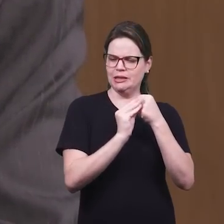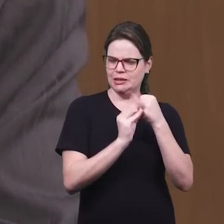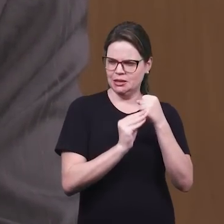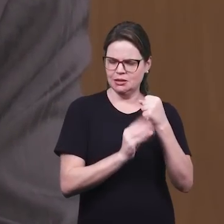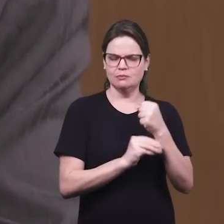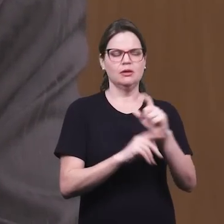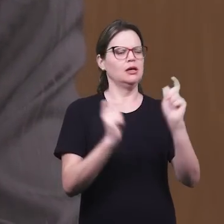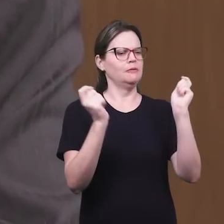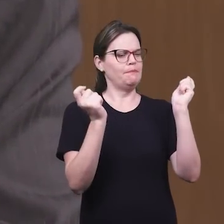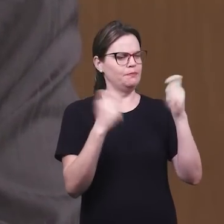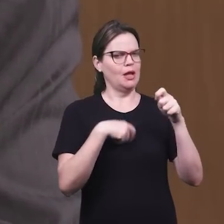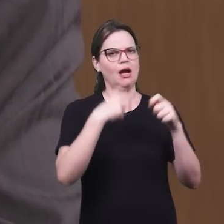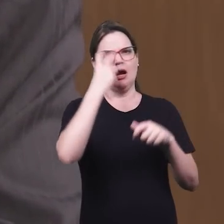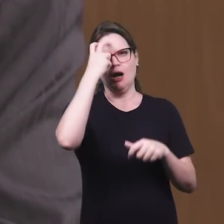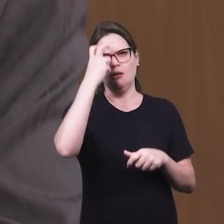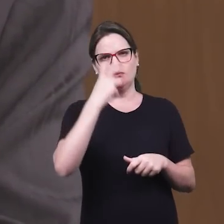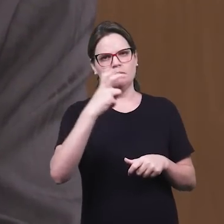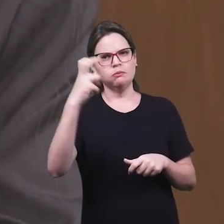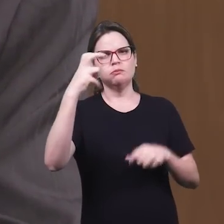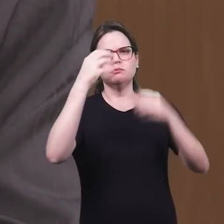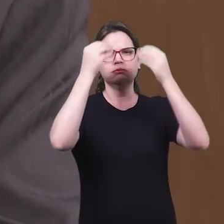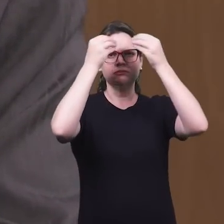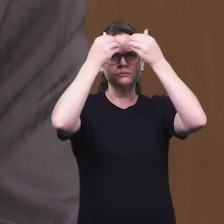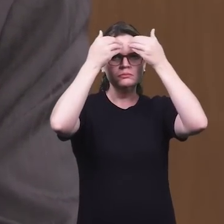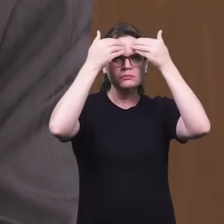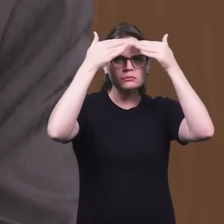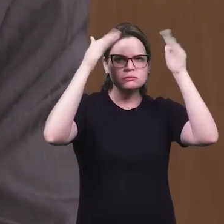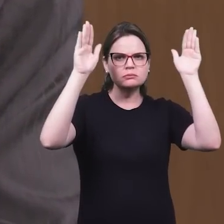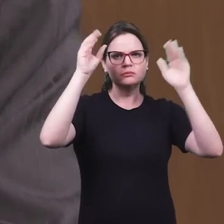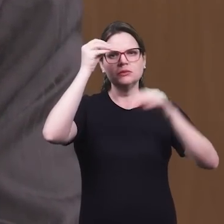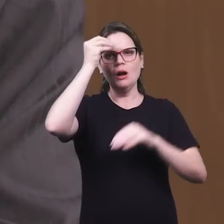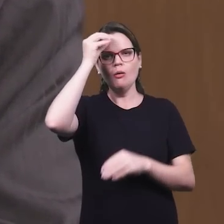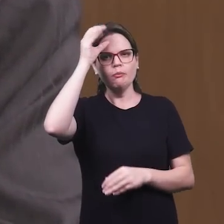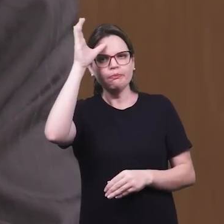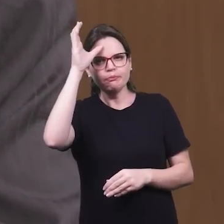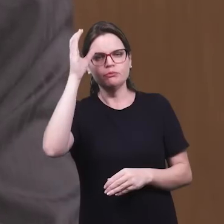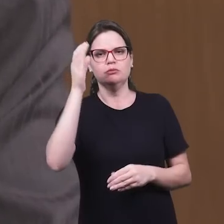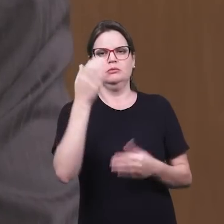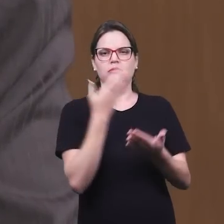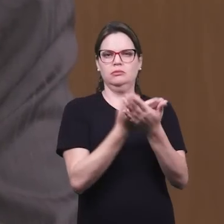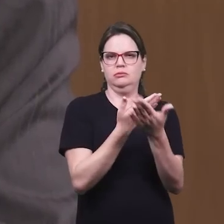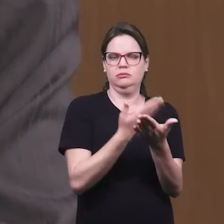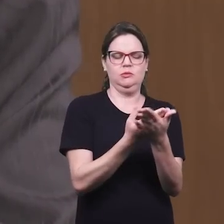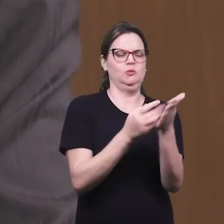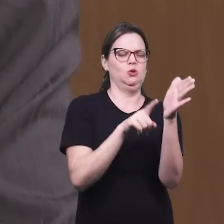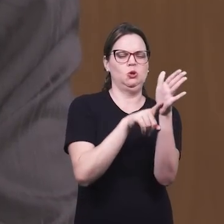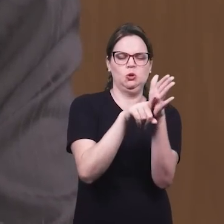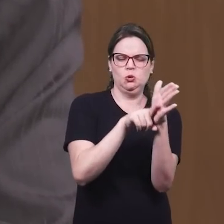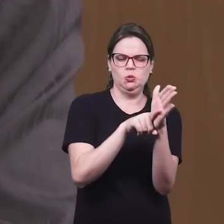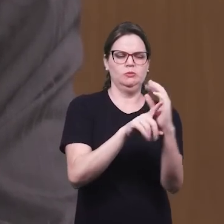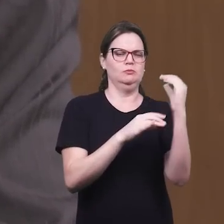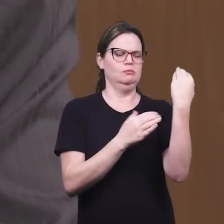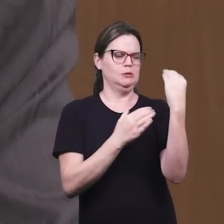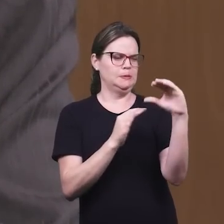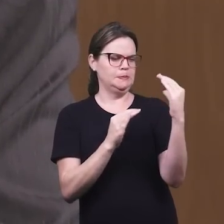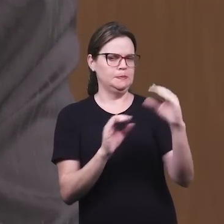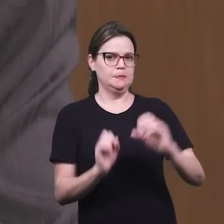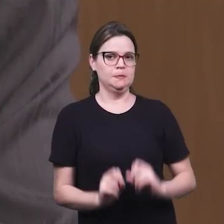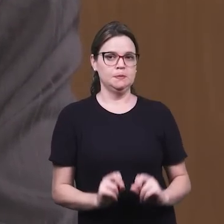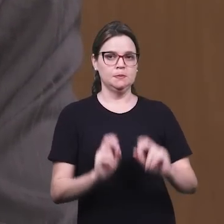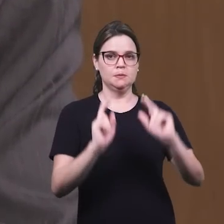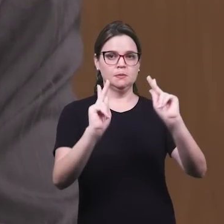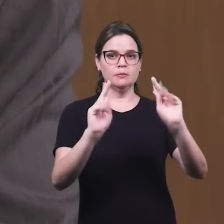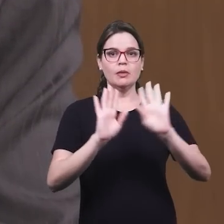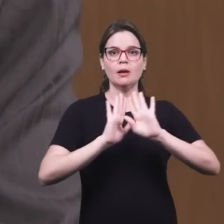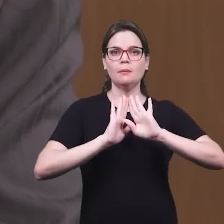as barreiras das limitações, através da ciência, ele vai fazendo suas conquistas, mas se não